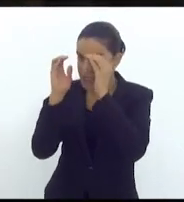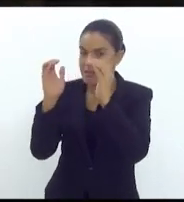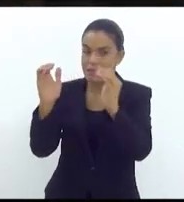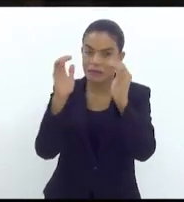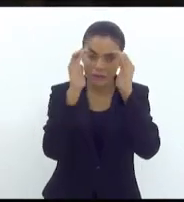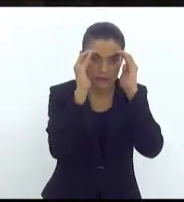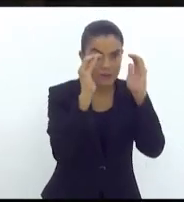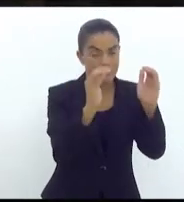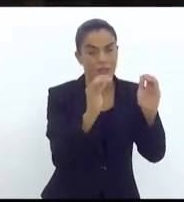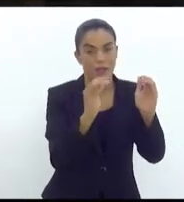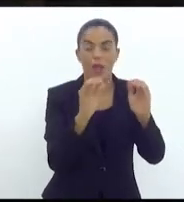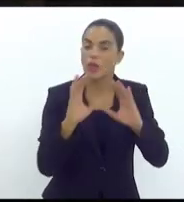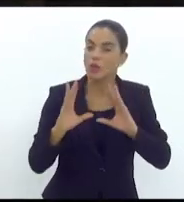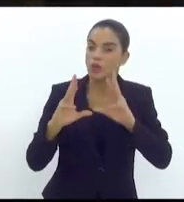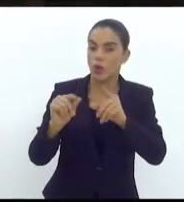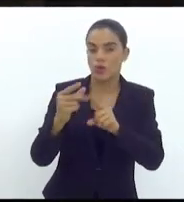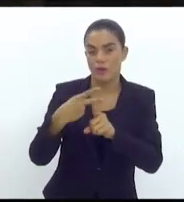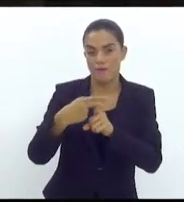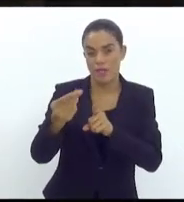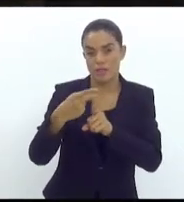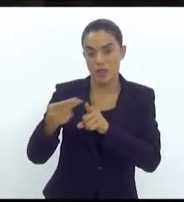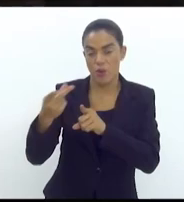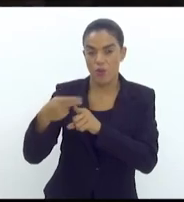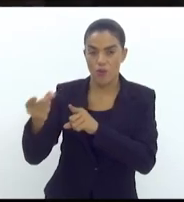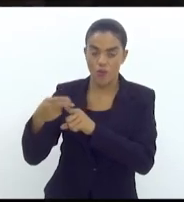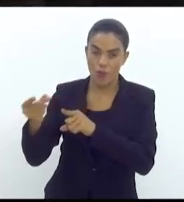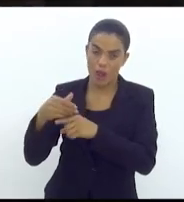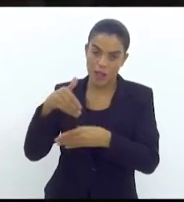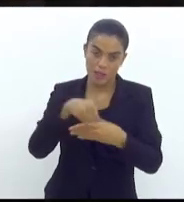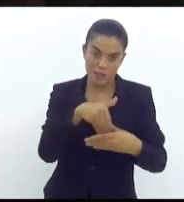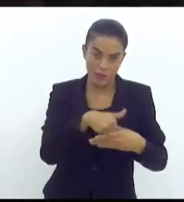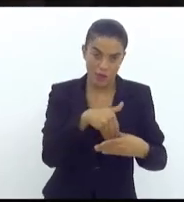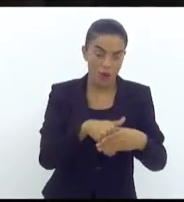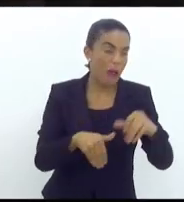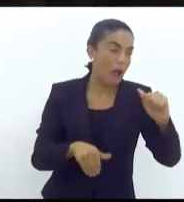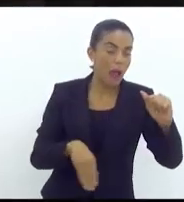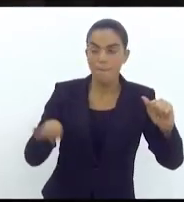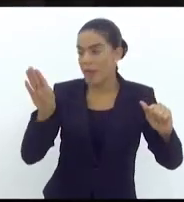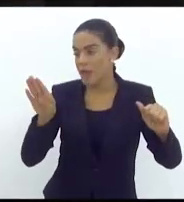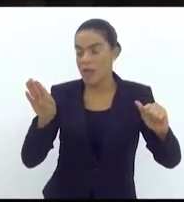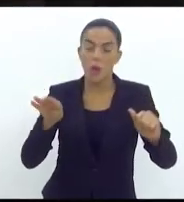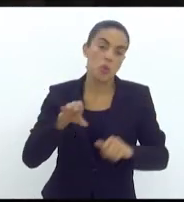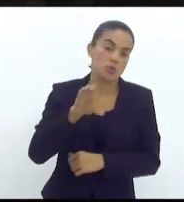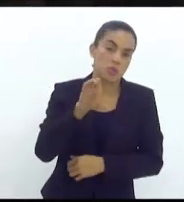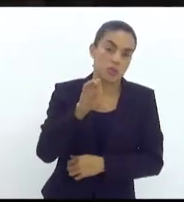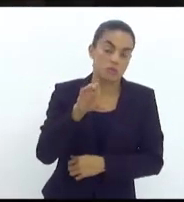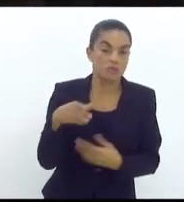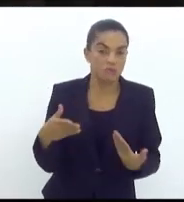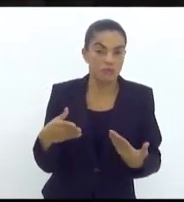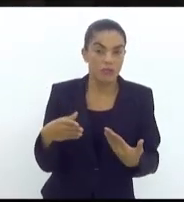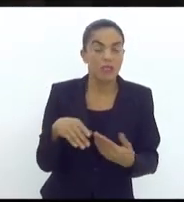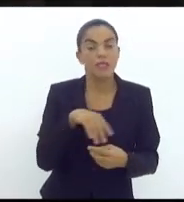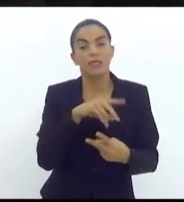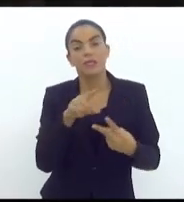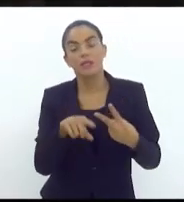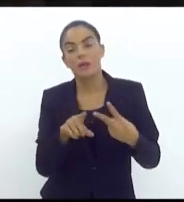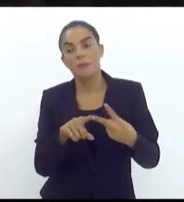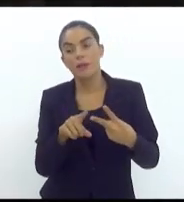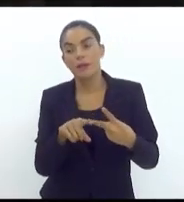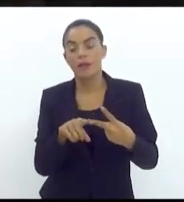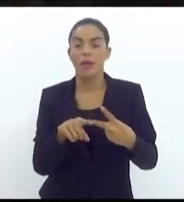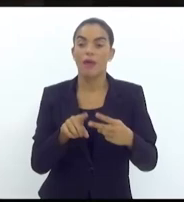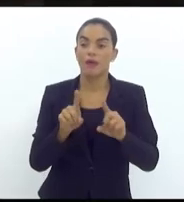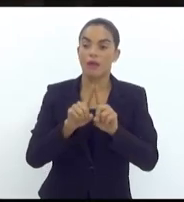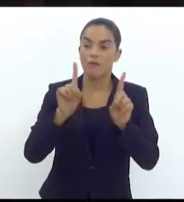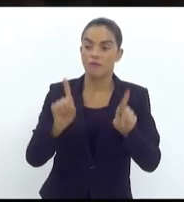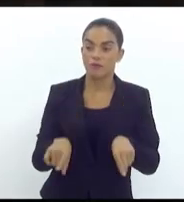constituídas chamem-se ela a b ou c e o segundo é